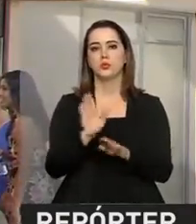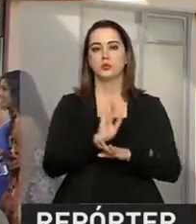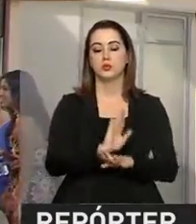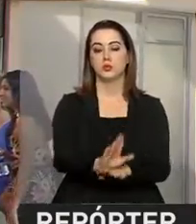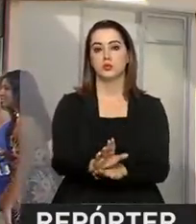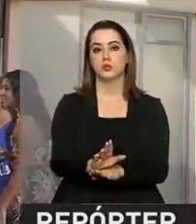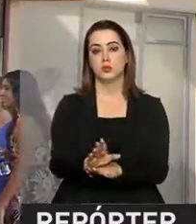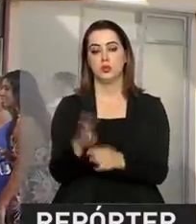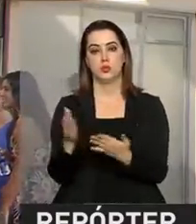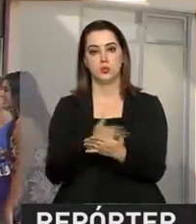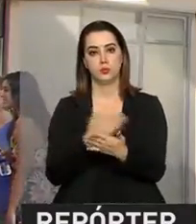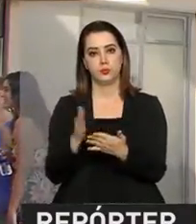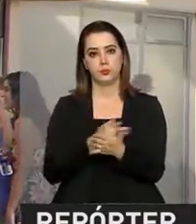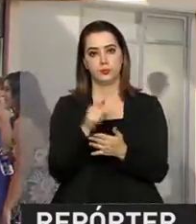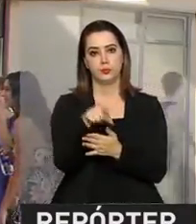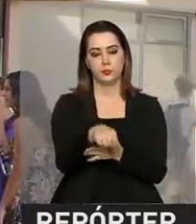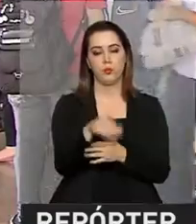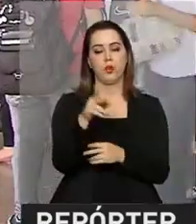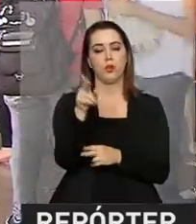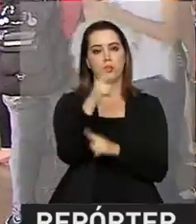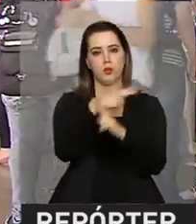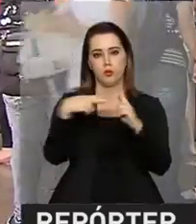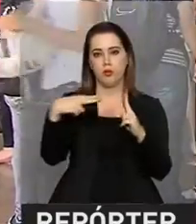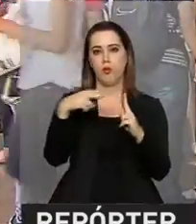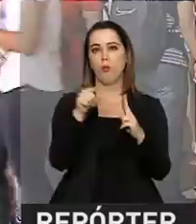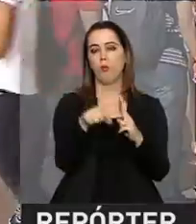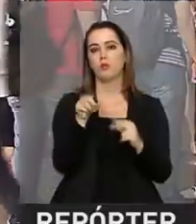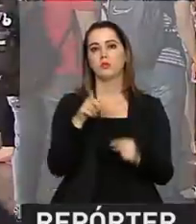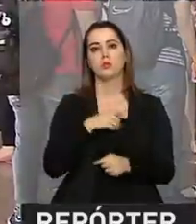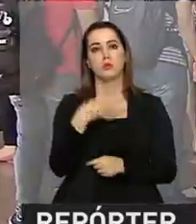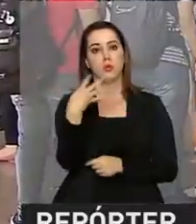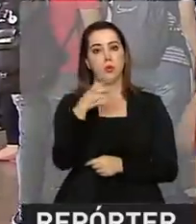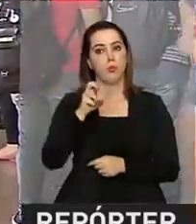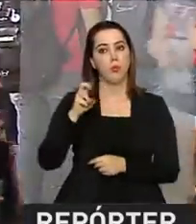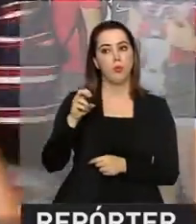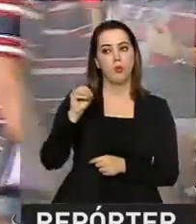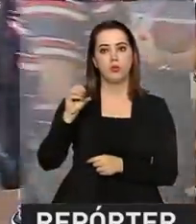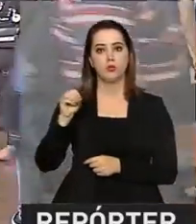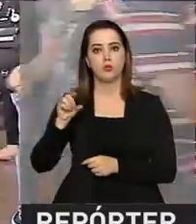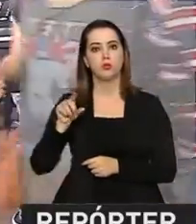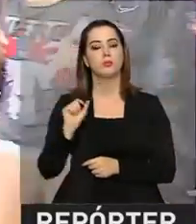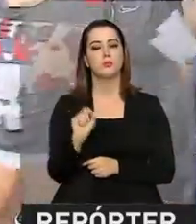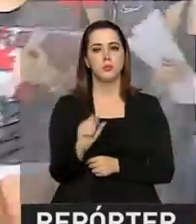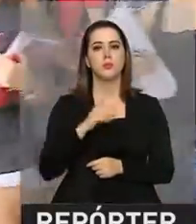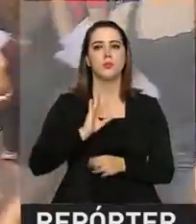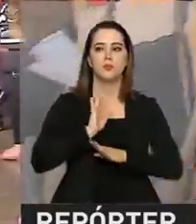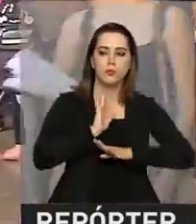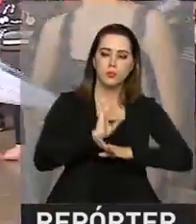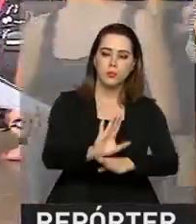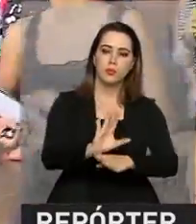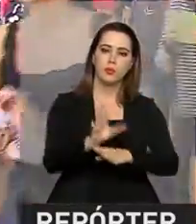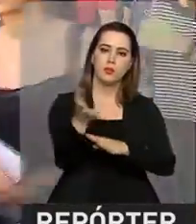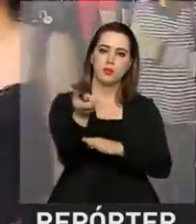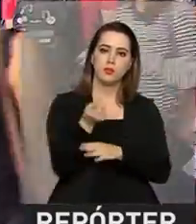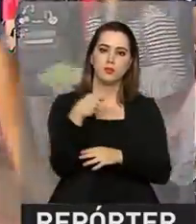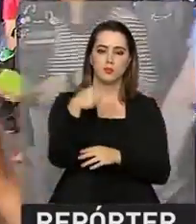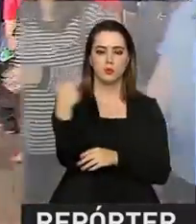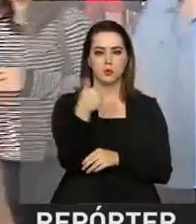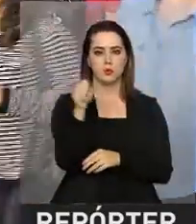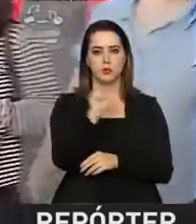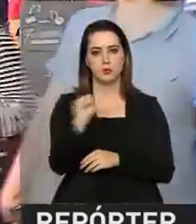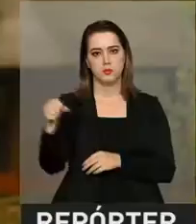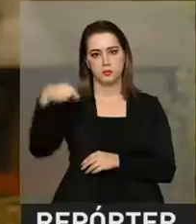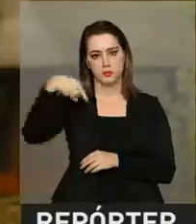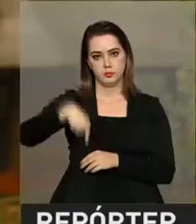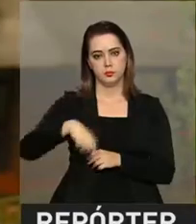na universidade de brasília cerca de 4.500 alunos foram beneficiados pelo programa no primeiro semestre